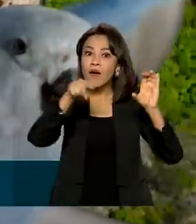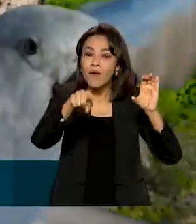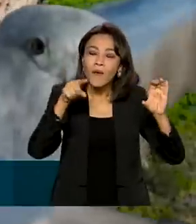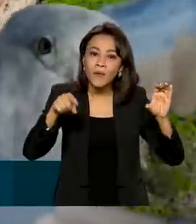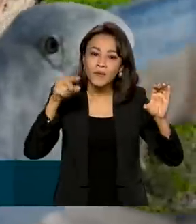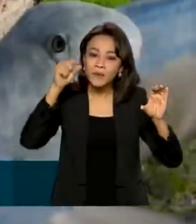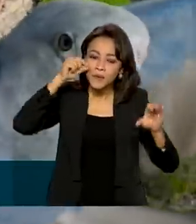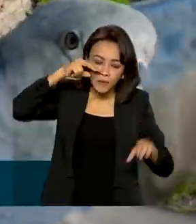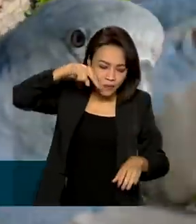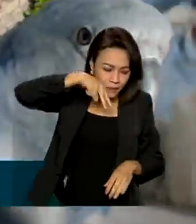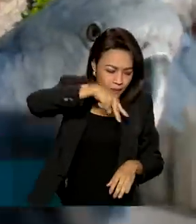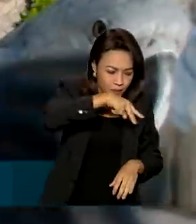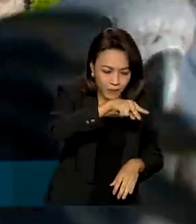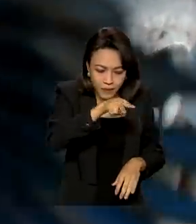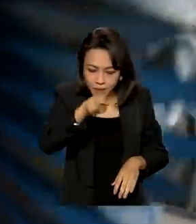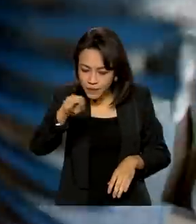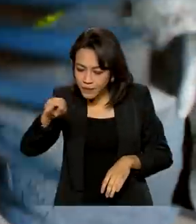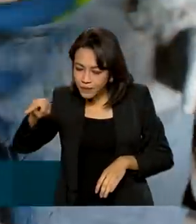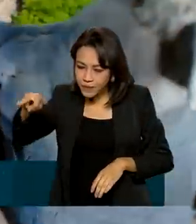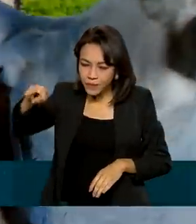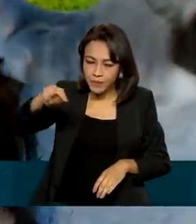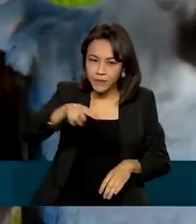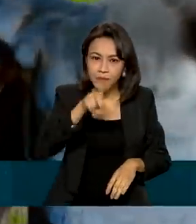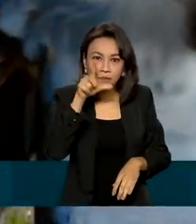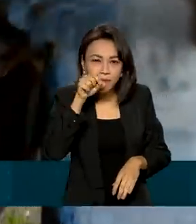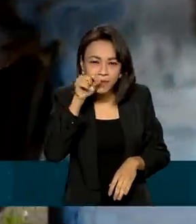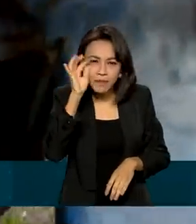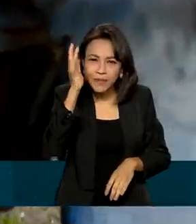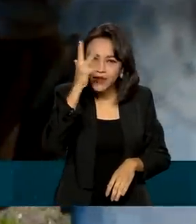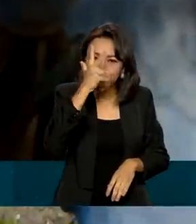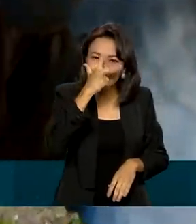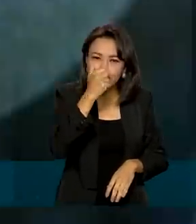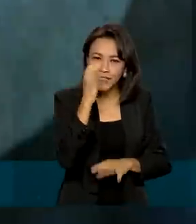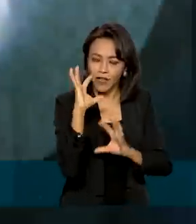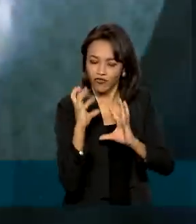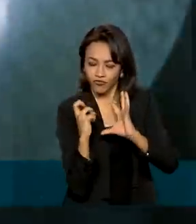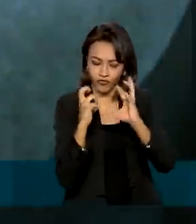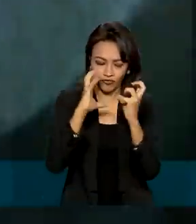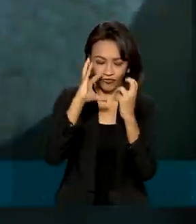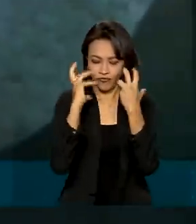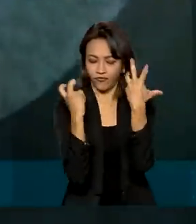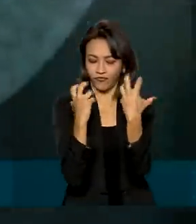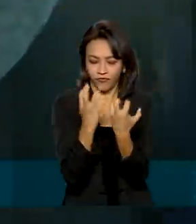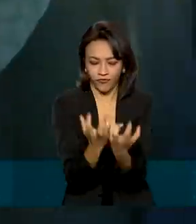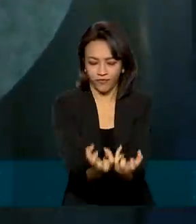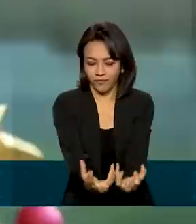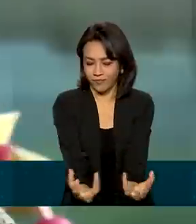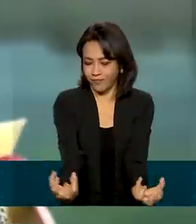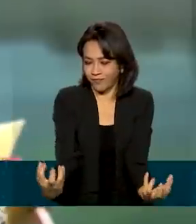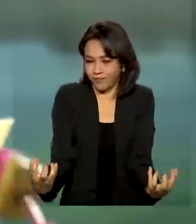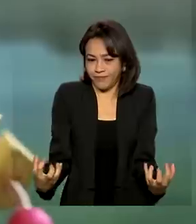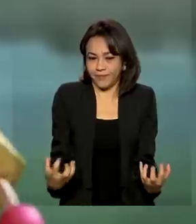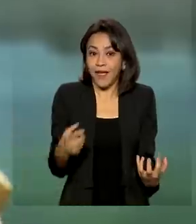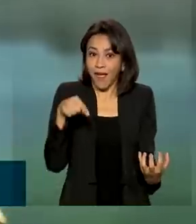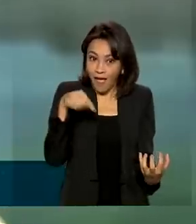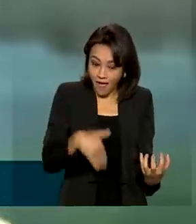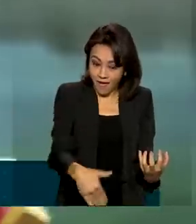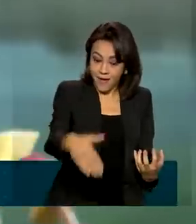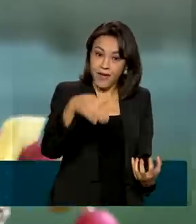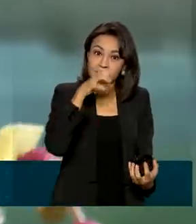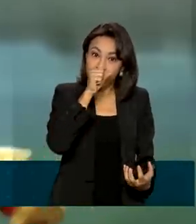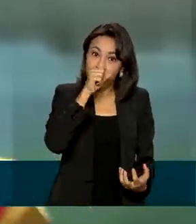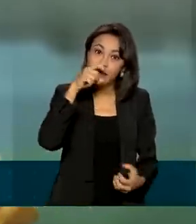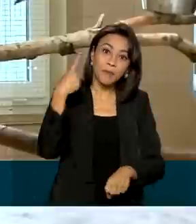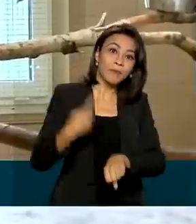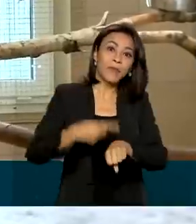ver do alto, sem pressa, toda a beleza da Caatinga. É o que vão experimentar neste sábado, pela